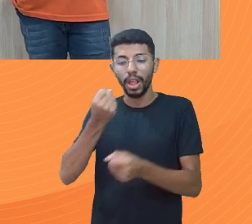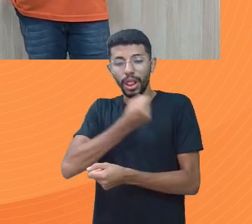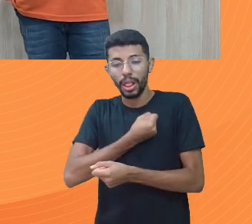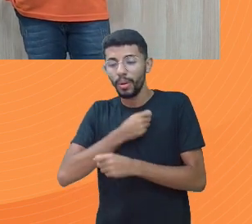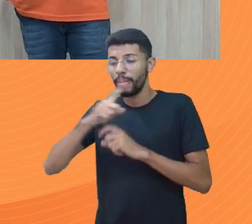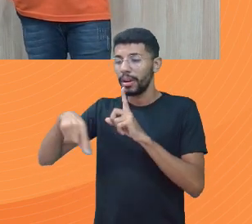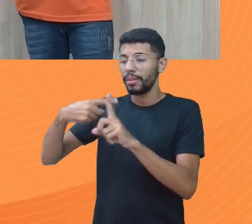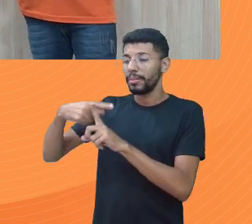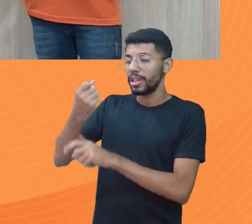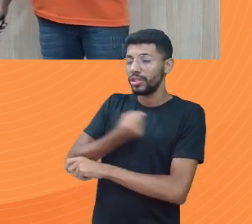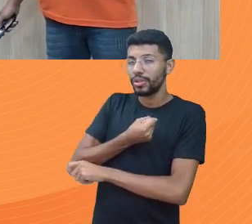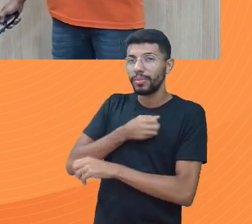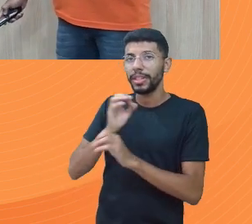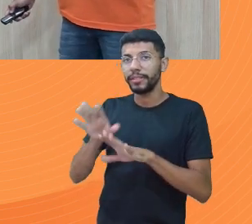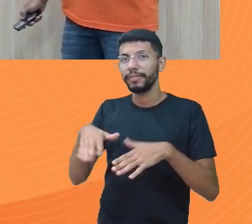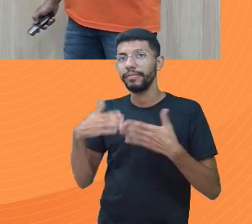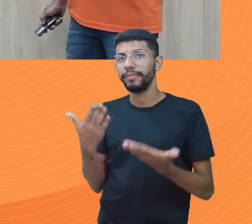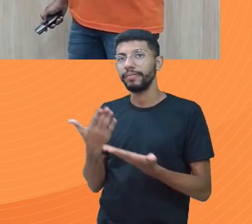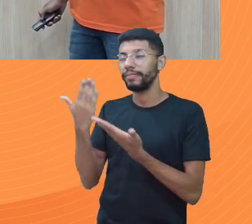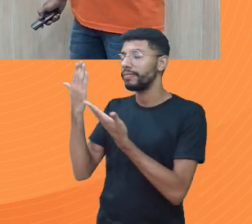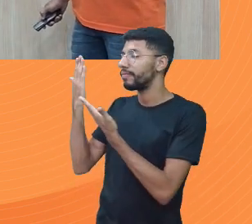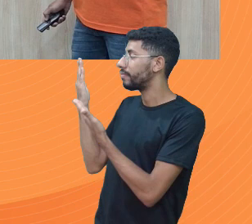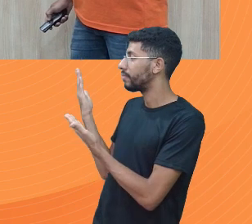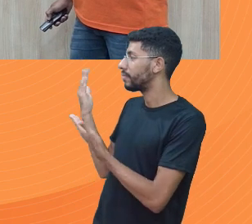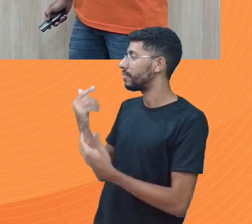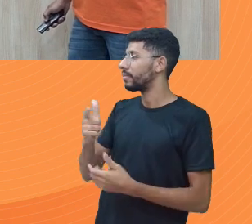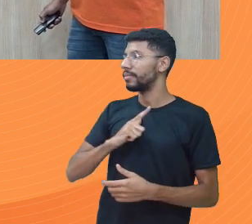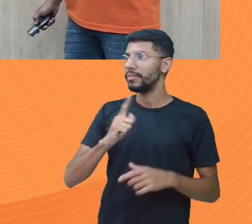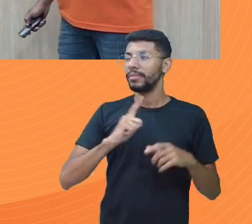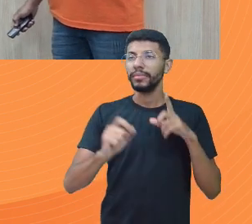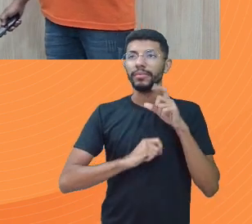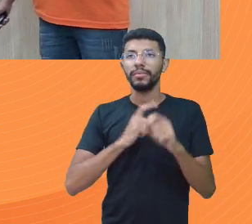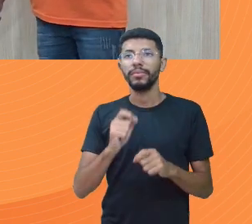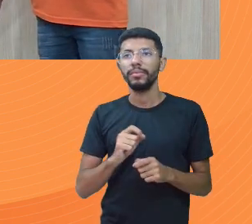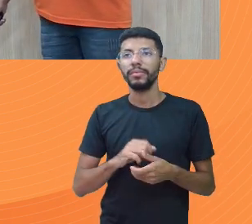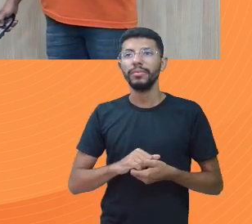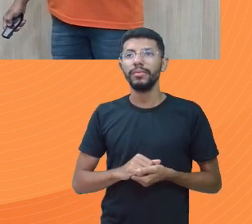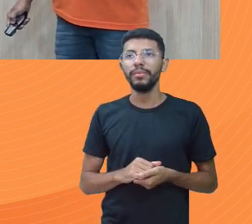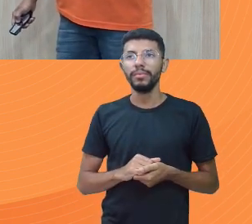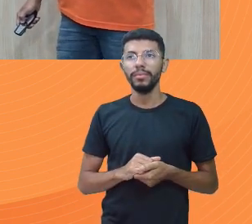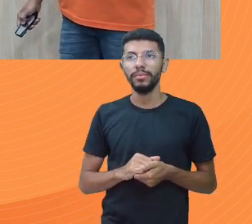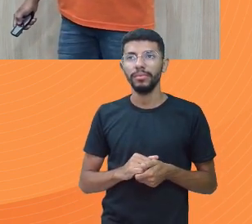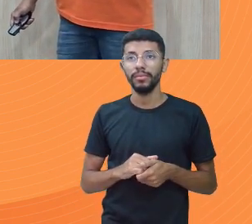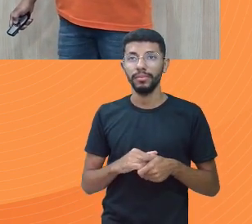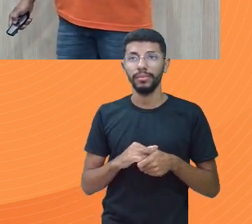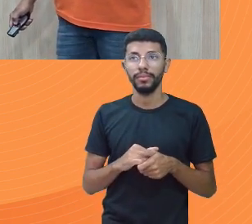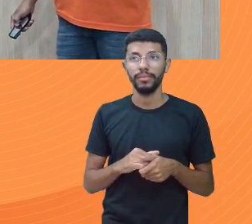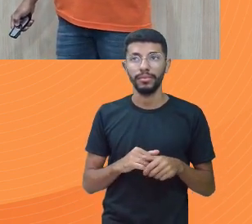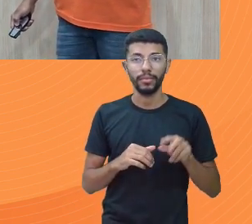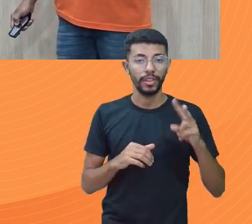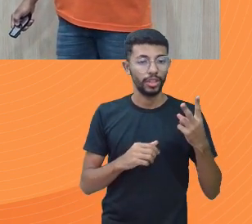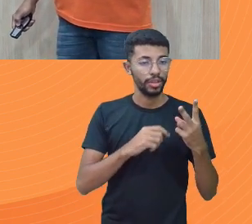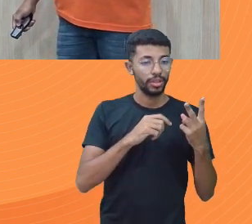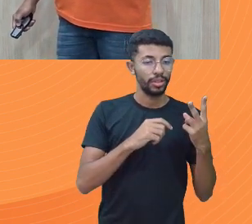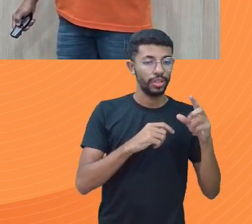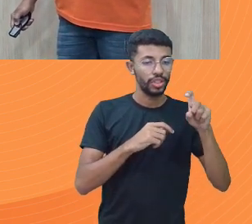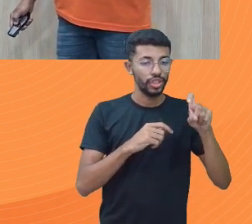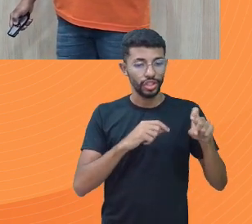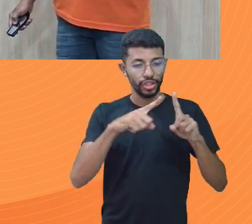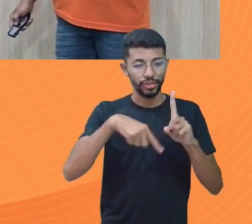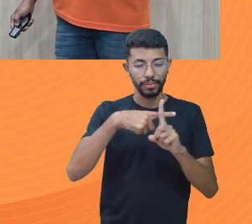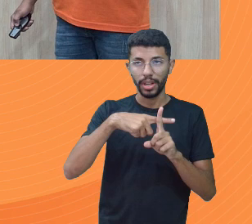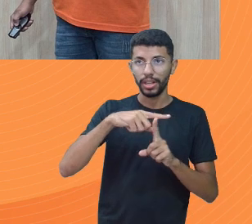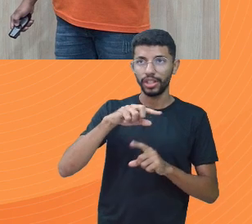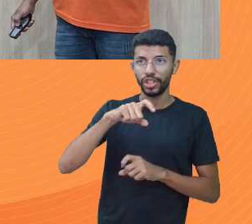com número. Então, aí, ó, gente, eu vou ter como juntar 2x mais 2x e